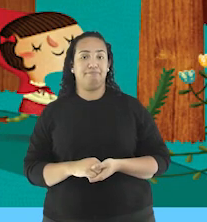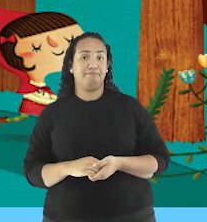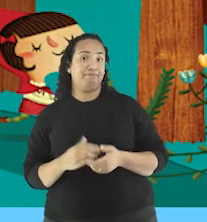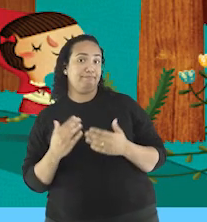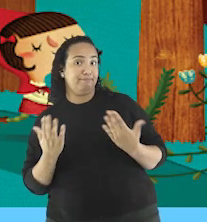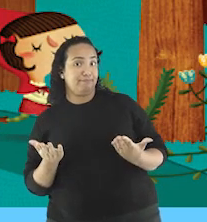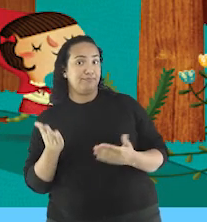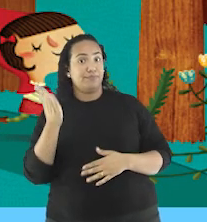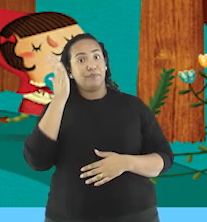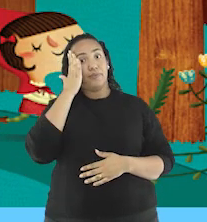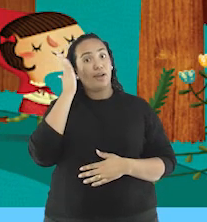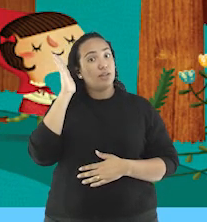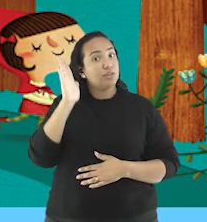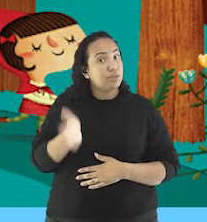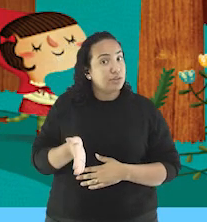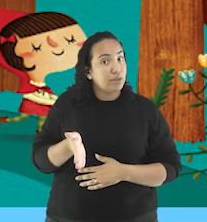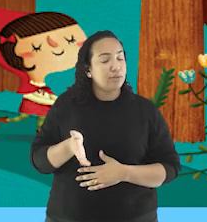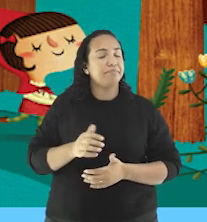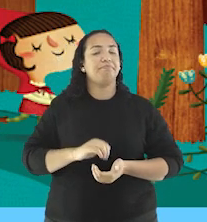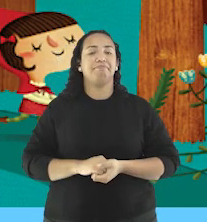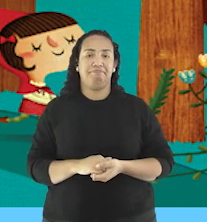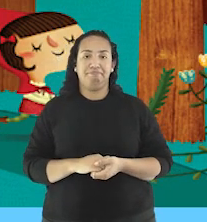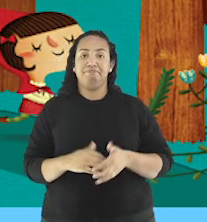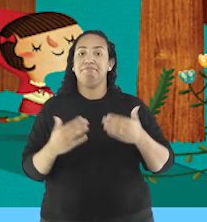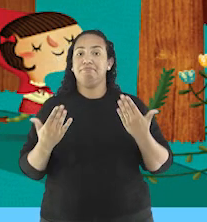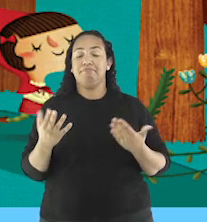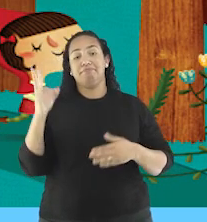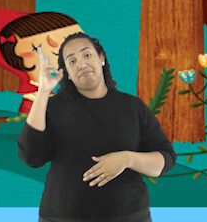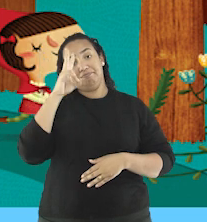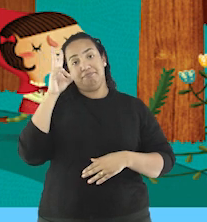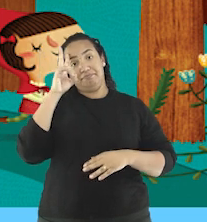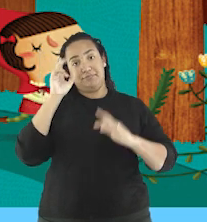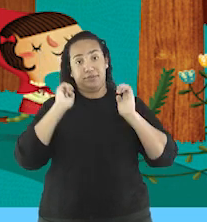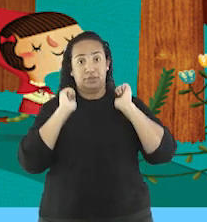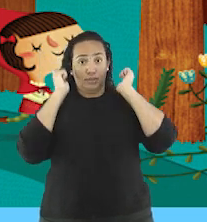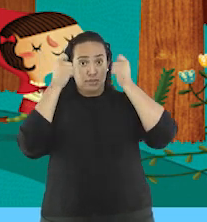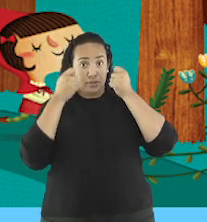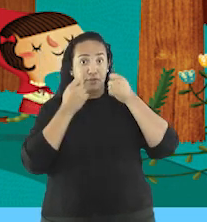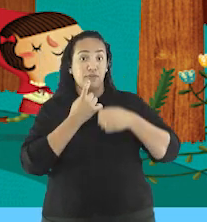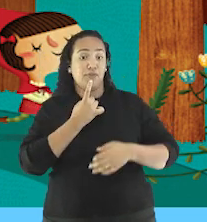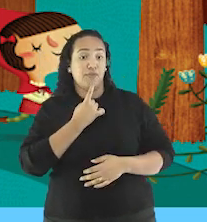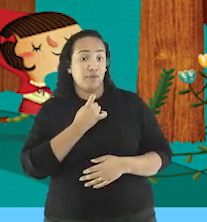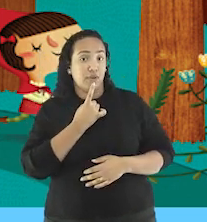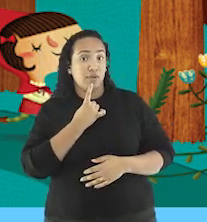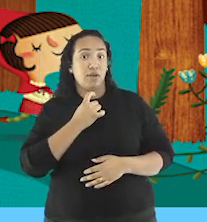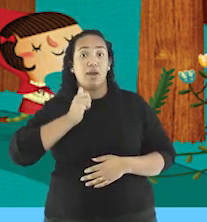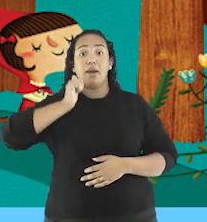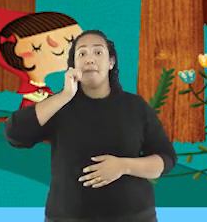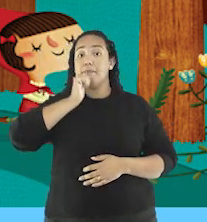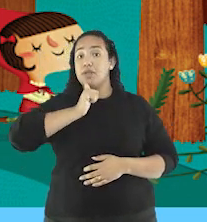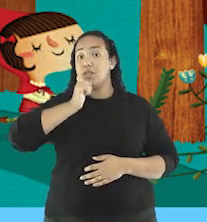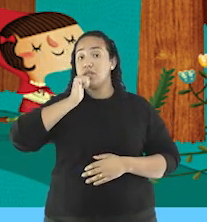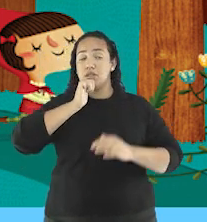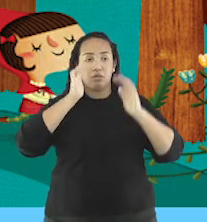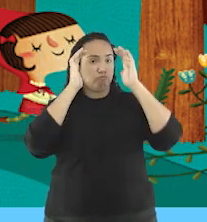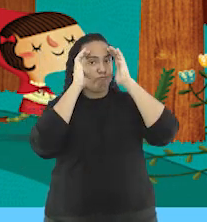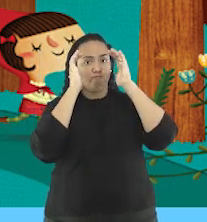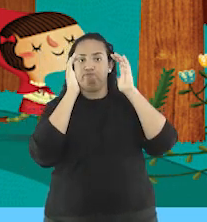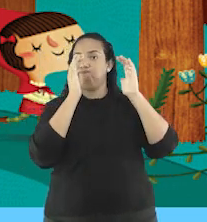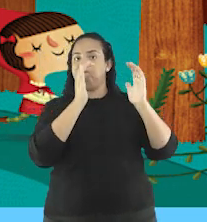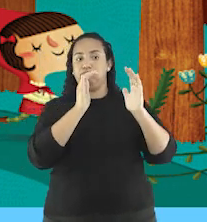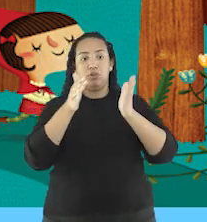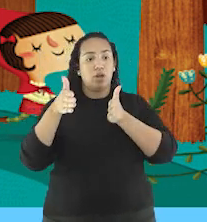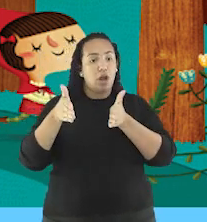E aí, já sabem? Bem, em Chapeuzinho Vermelho, a desobediência da menina em